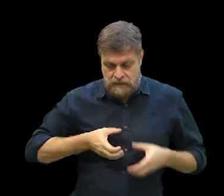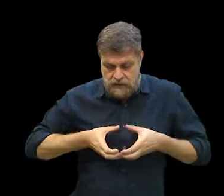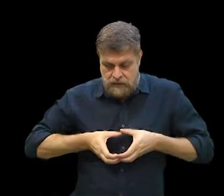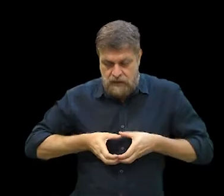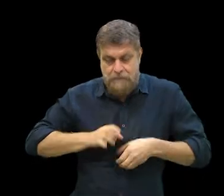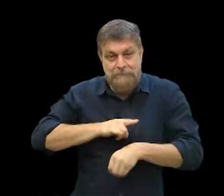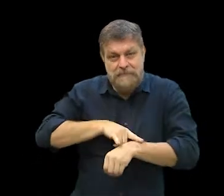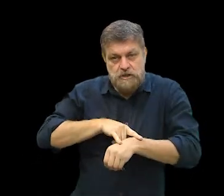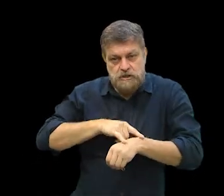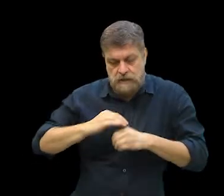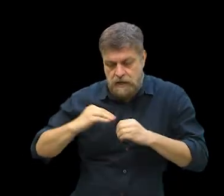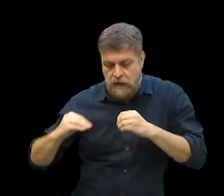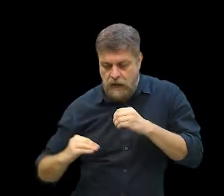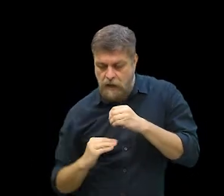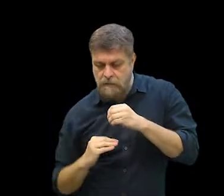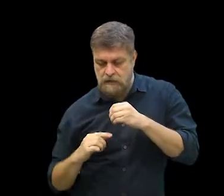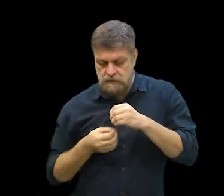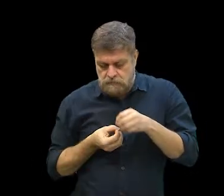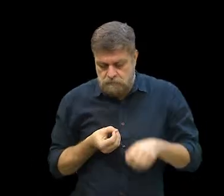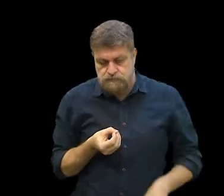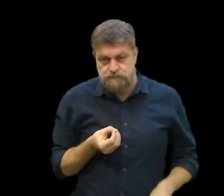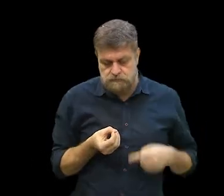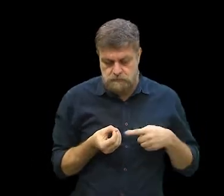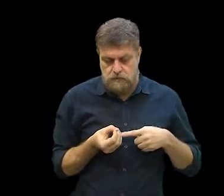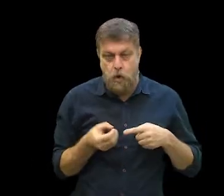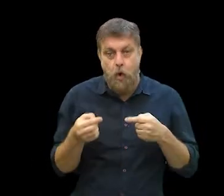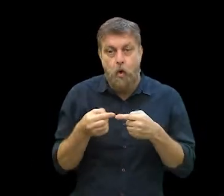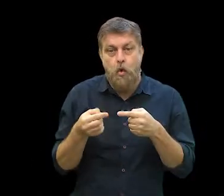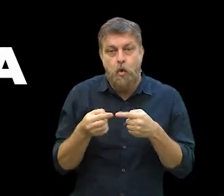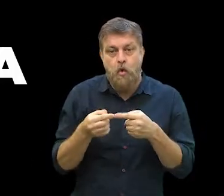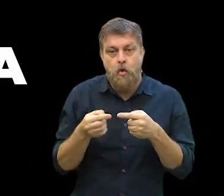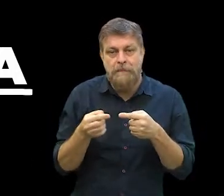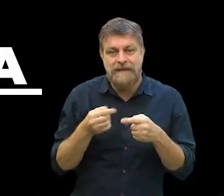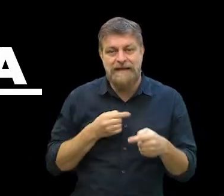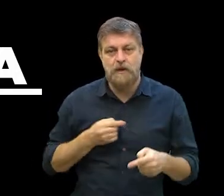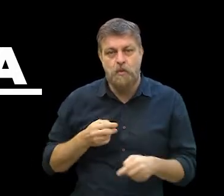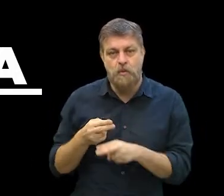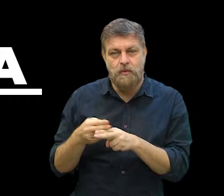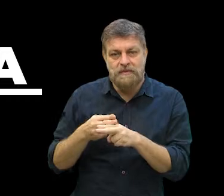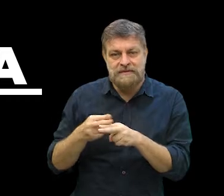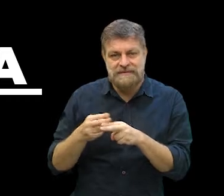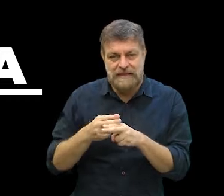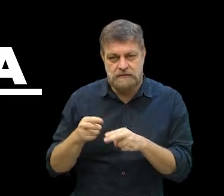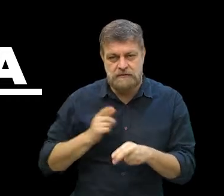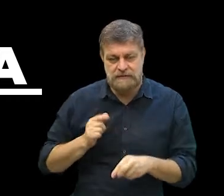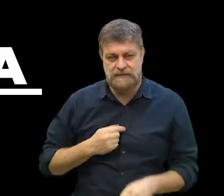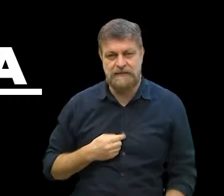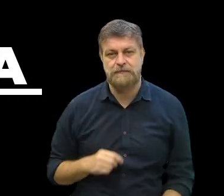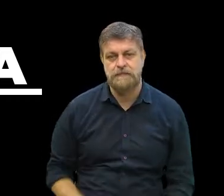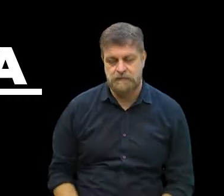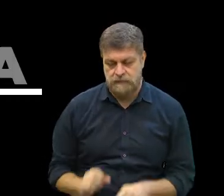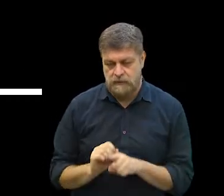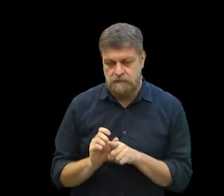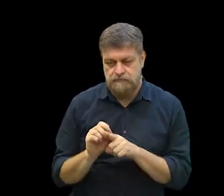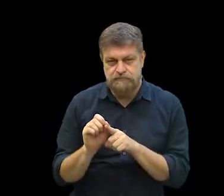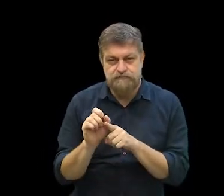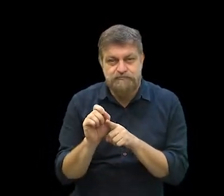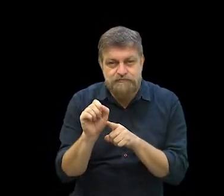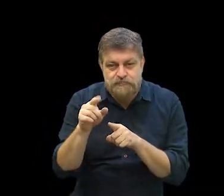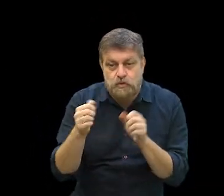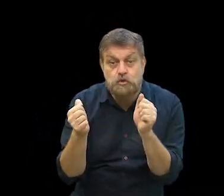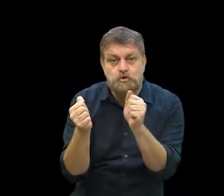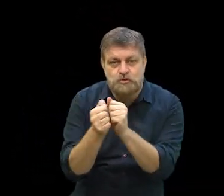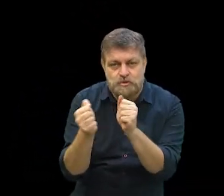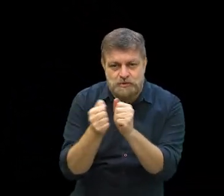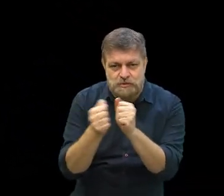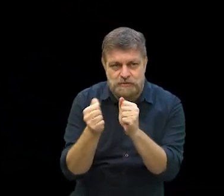embaixo da bexiga, e tem a função estritamente reprodutiva. A próstata, ela produz o líquido prostático que se